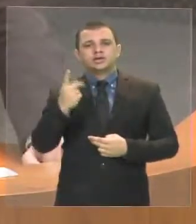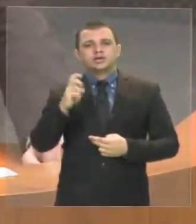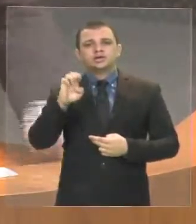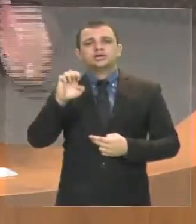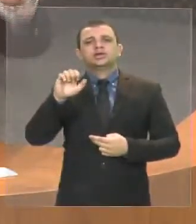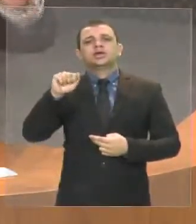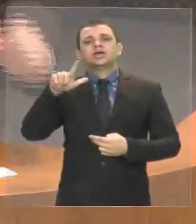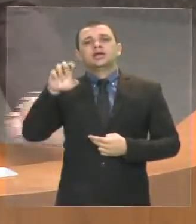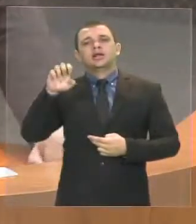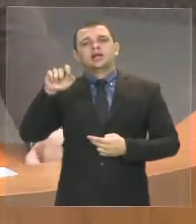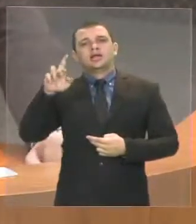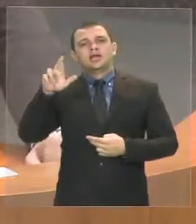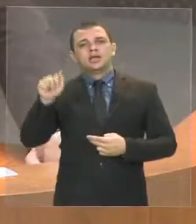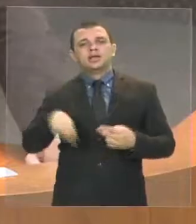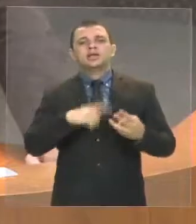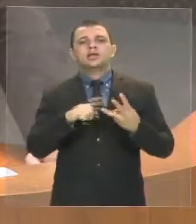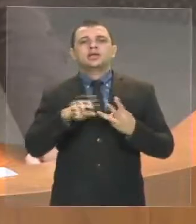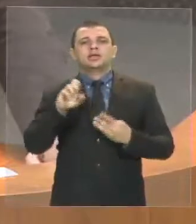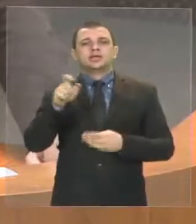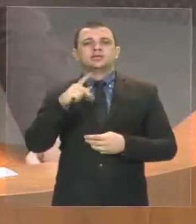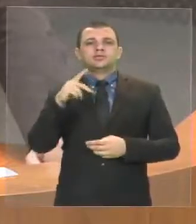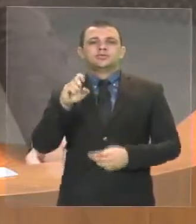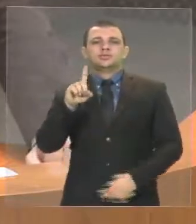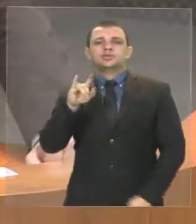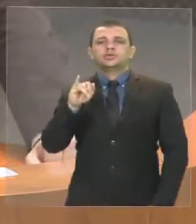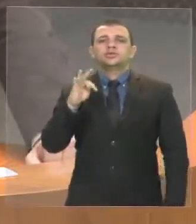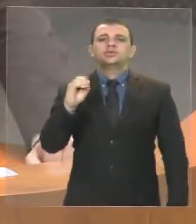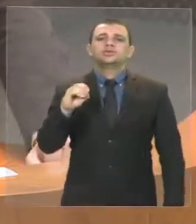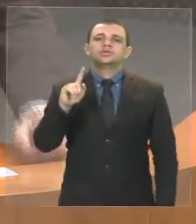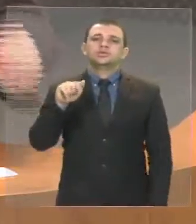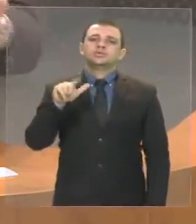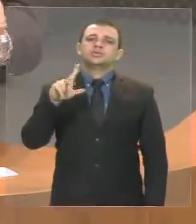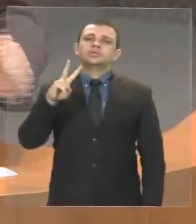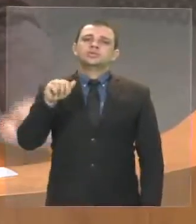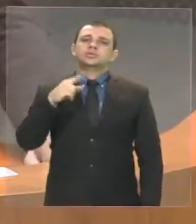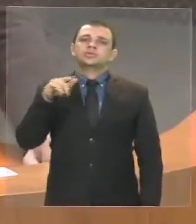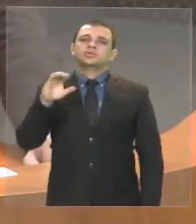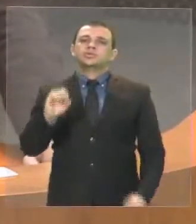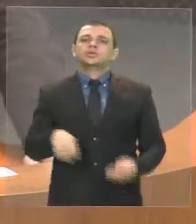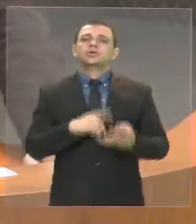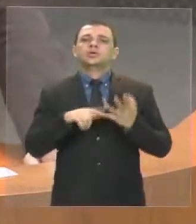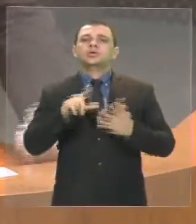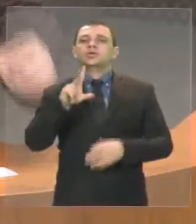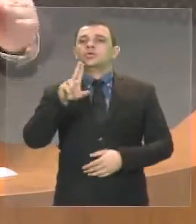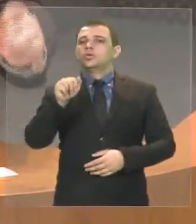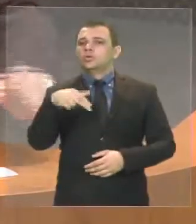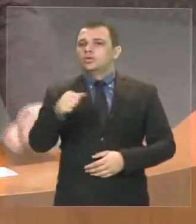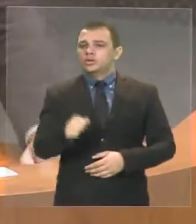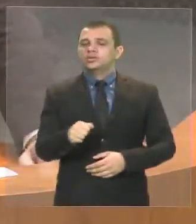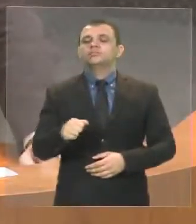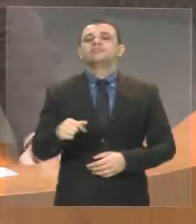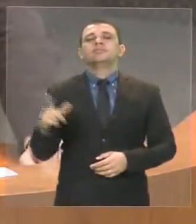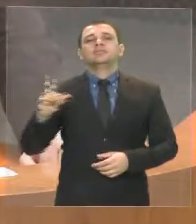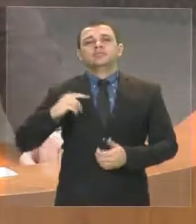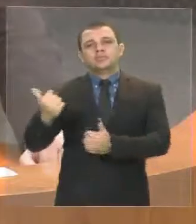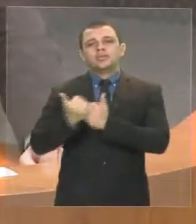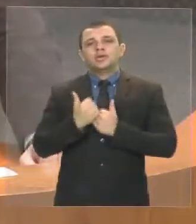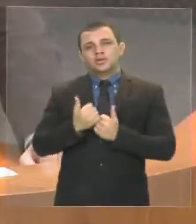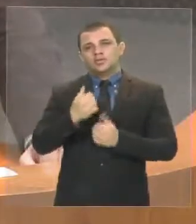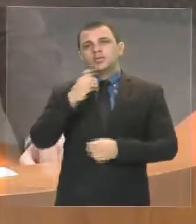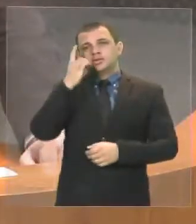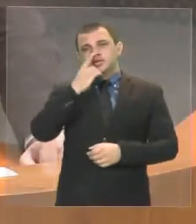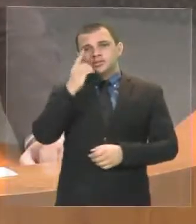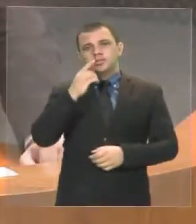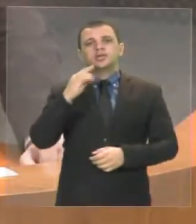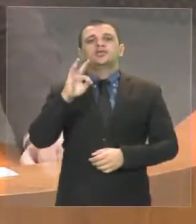Luana, onde aqui também nós tivemos o apoio dessa manifestação, tanto do deputado federal Fufuquinha, como do deputado federal